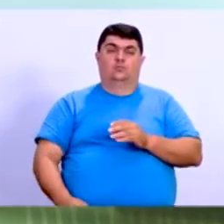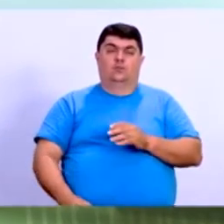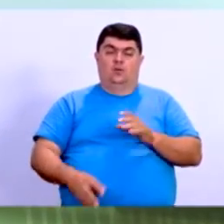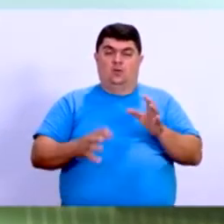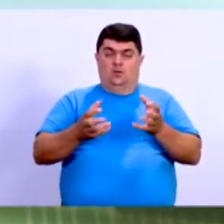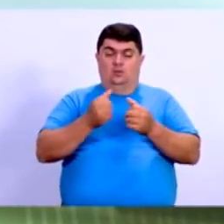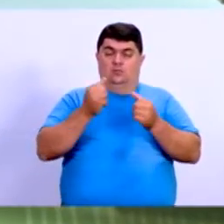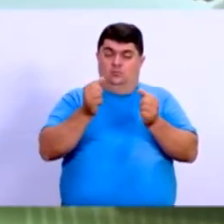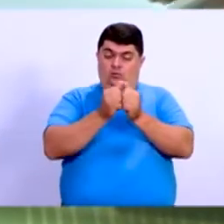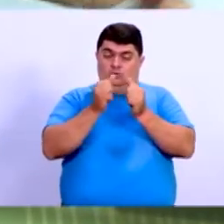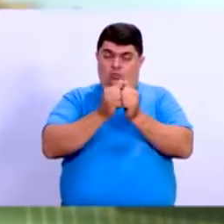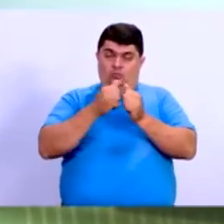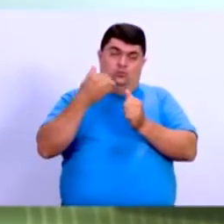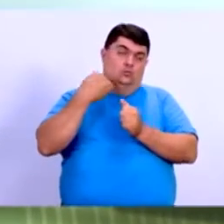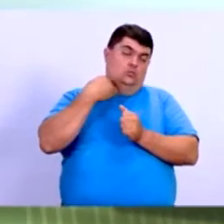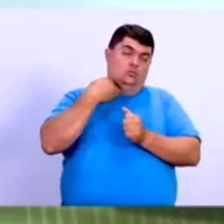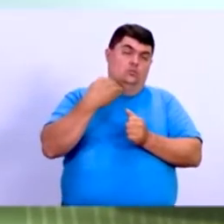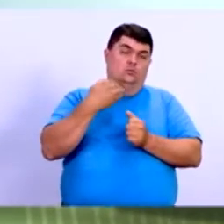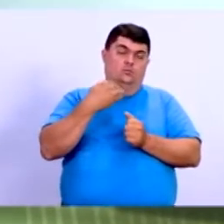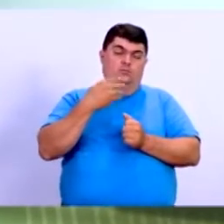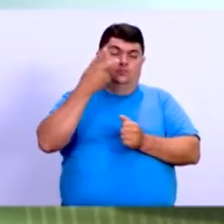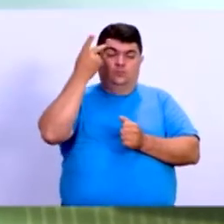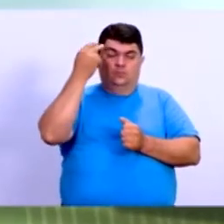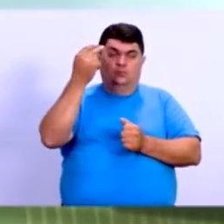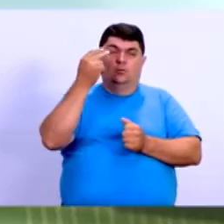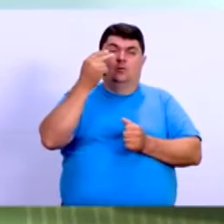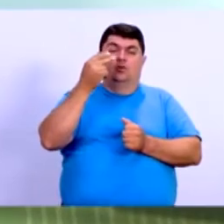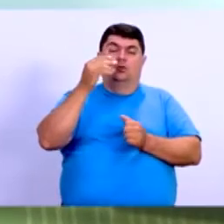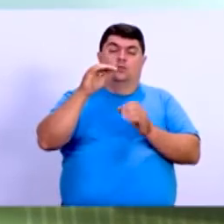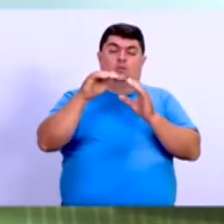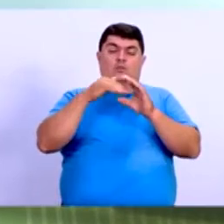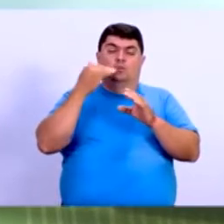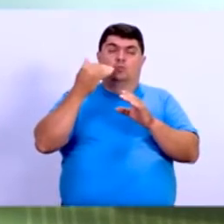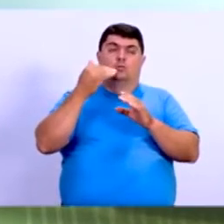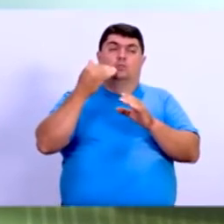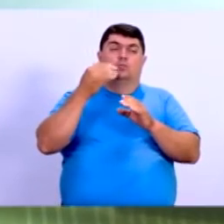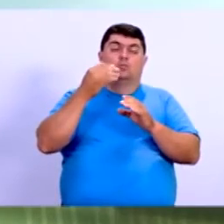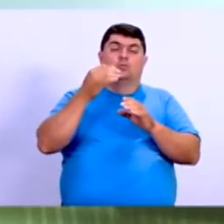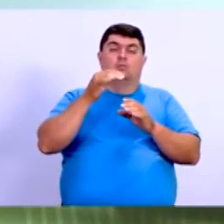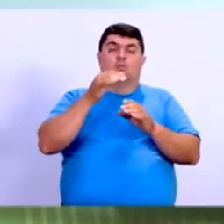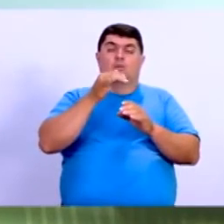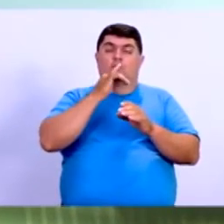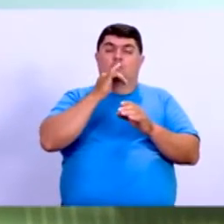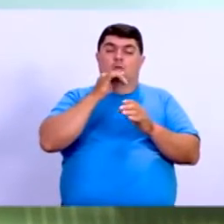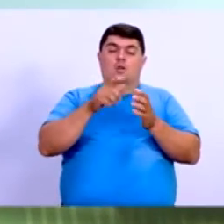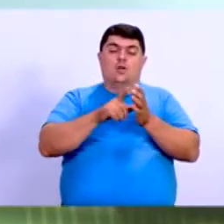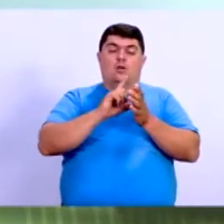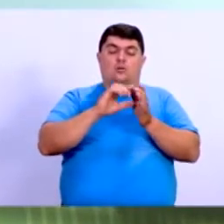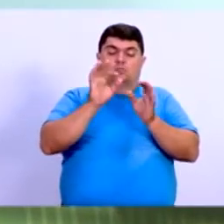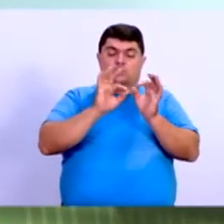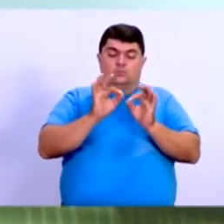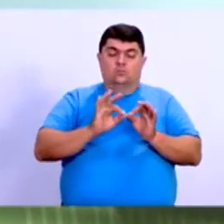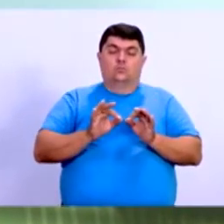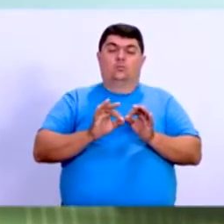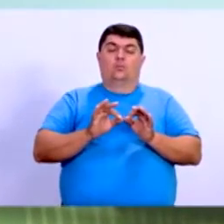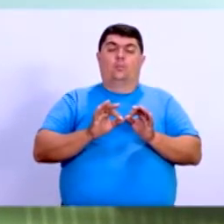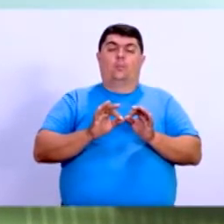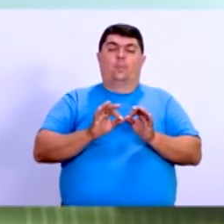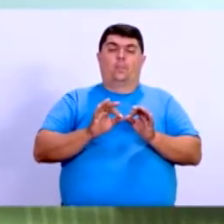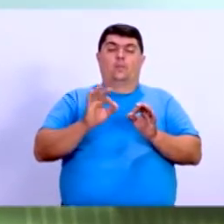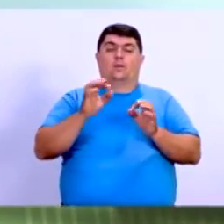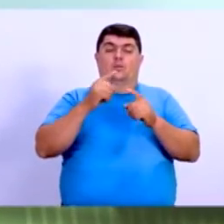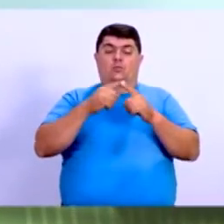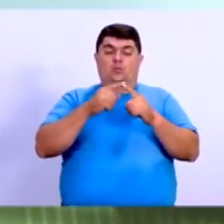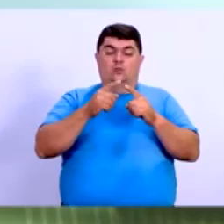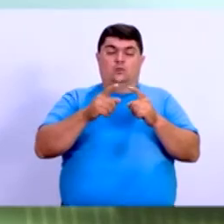de dados, tá? Normalmente, as mensagens que vêm do banco de dados, a gente costuma tratar antes, certo? Porque quando a gente